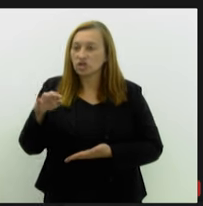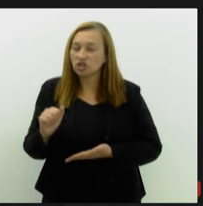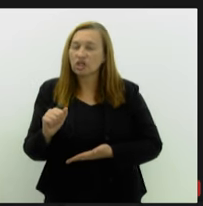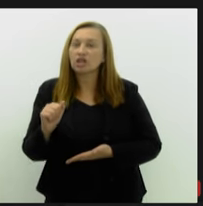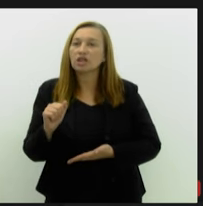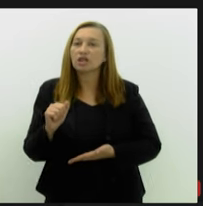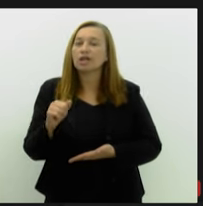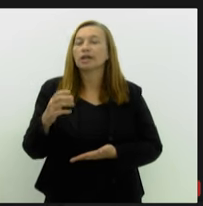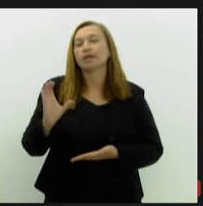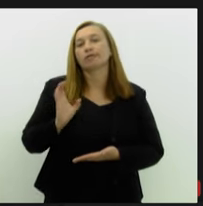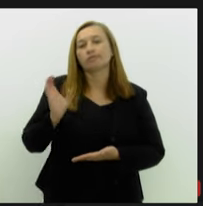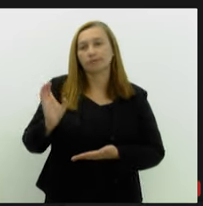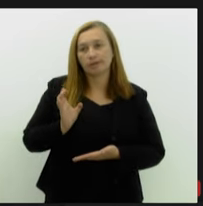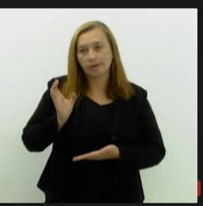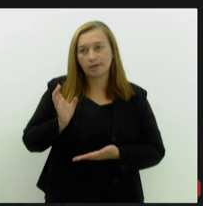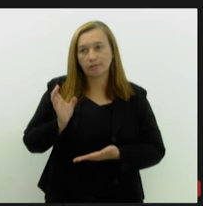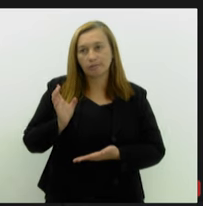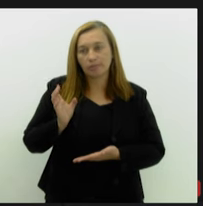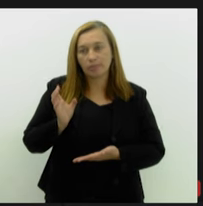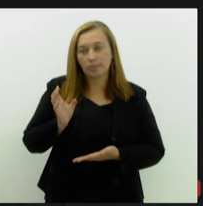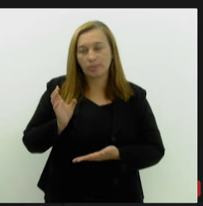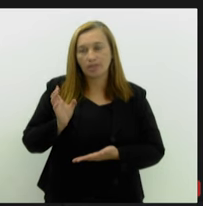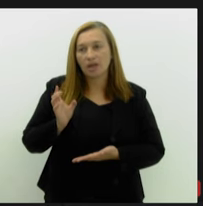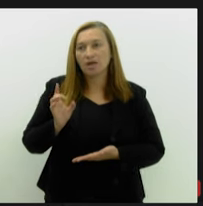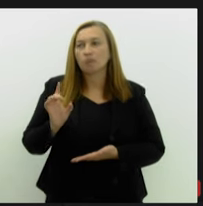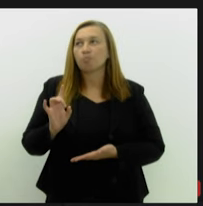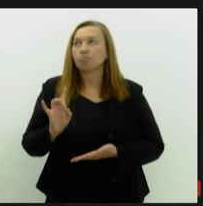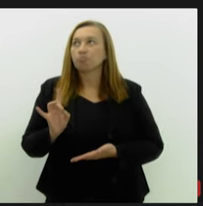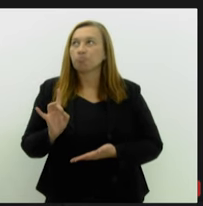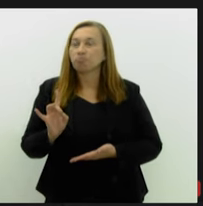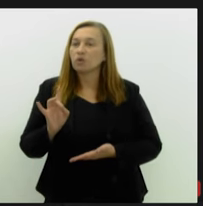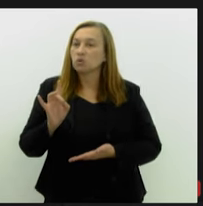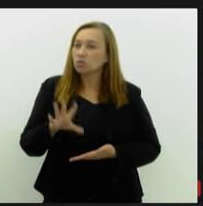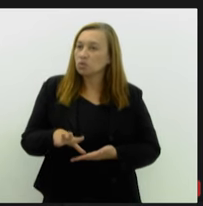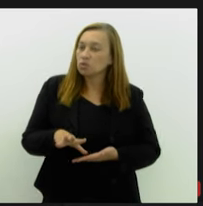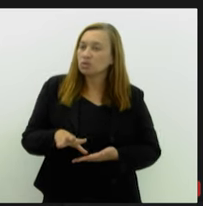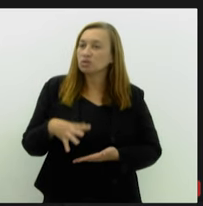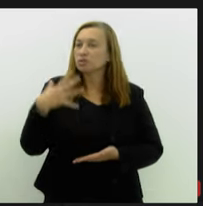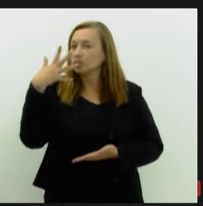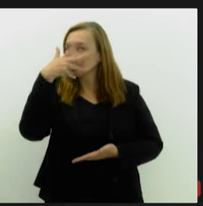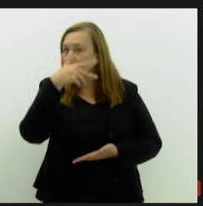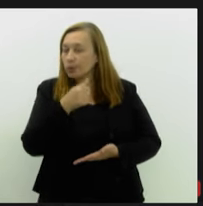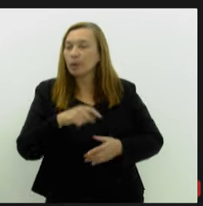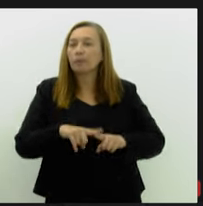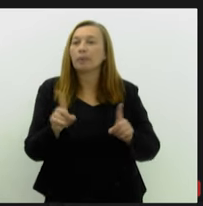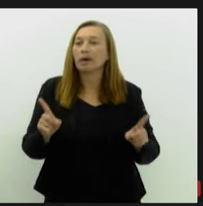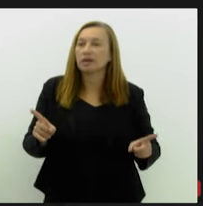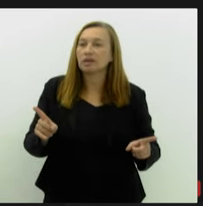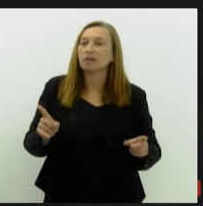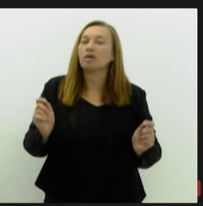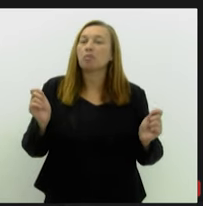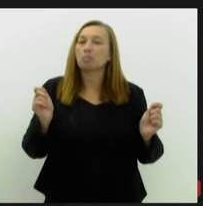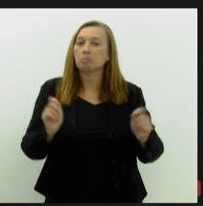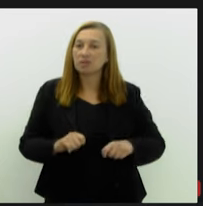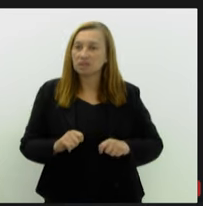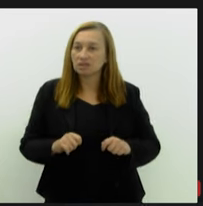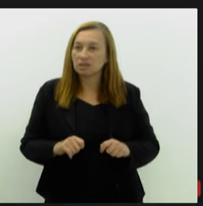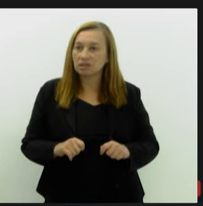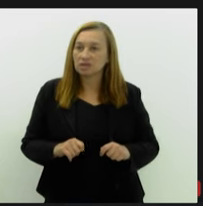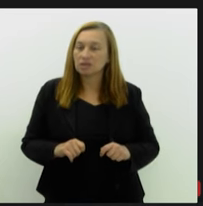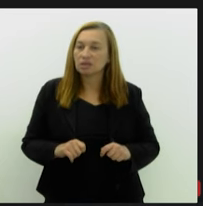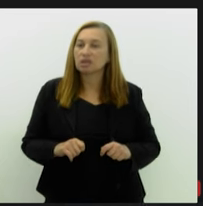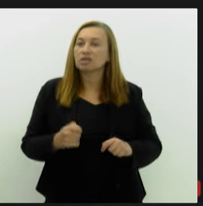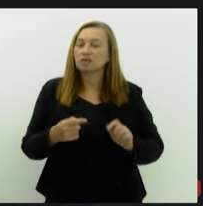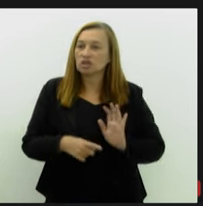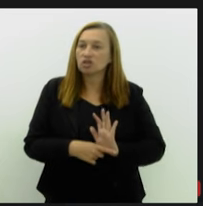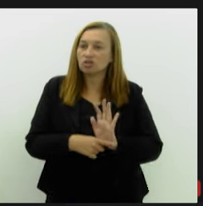é tão rica, né, não só nas suas belezas, mas na sua potencialidade de